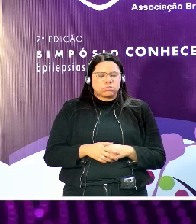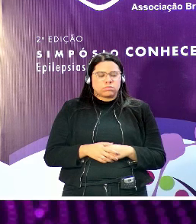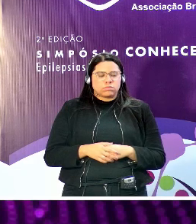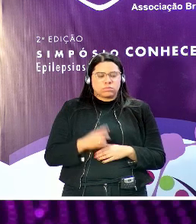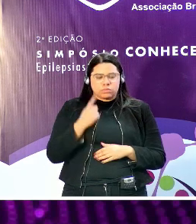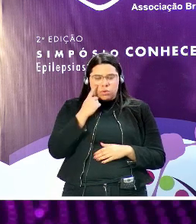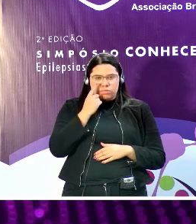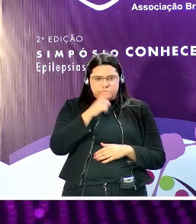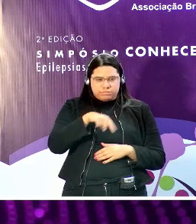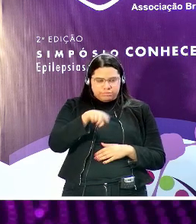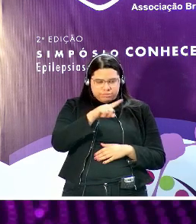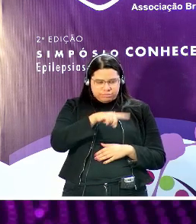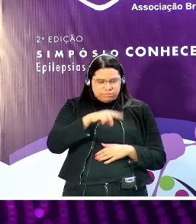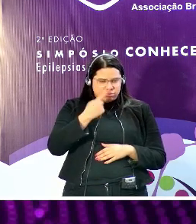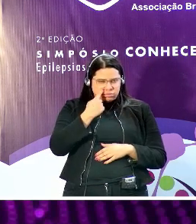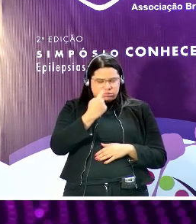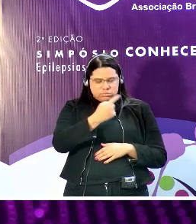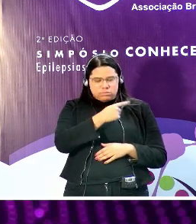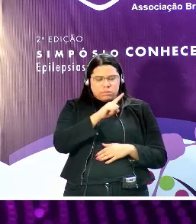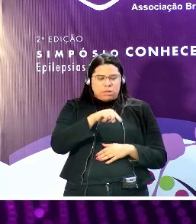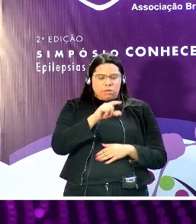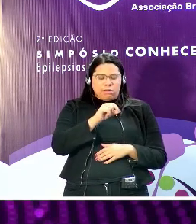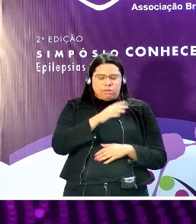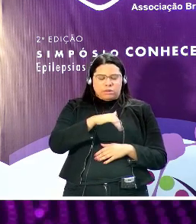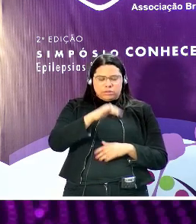Essa é uma parte muito especializada do neurônio.